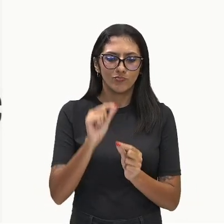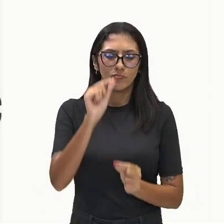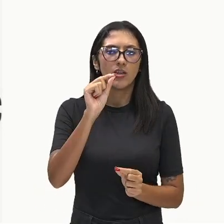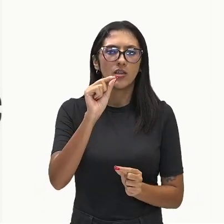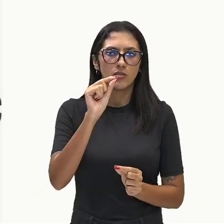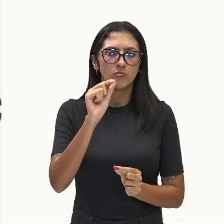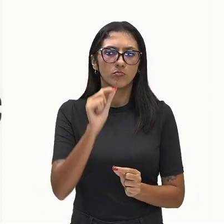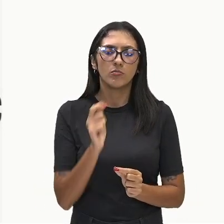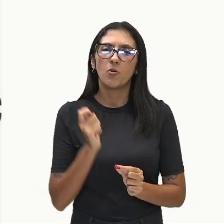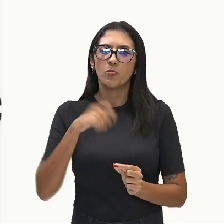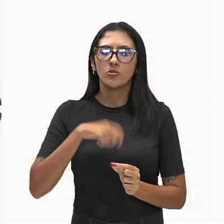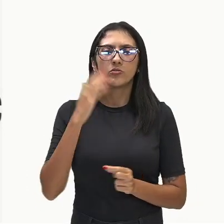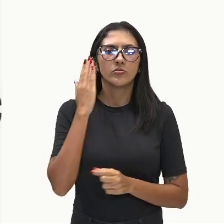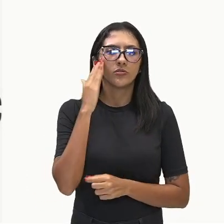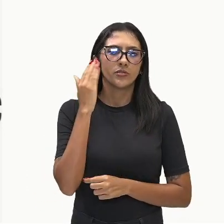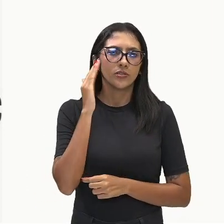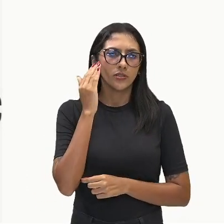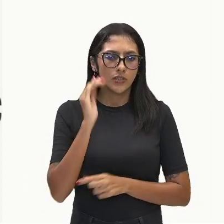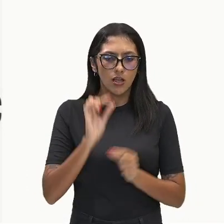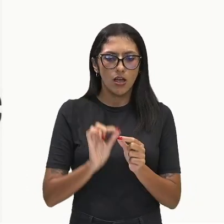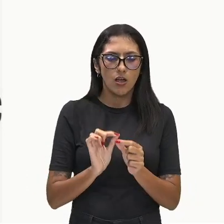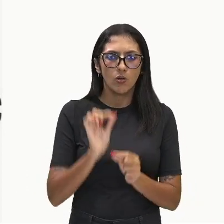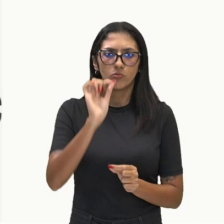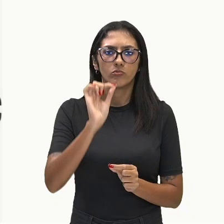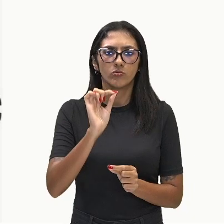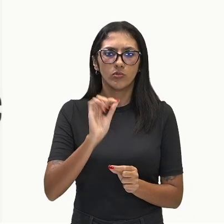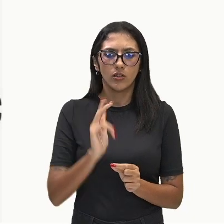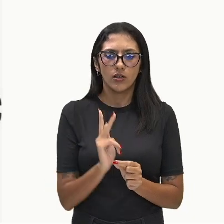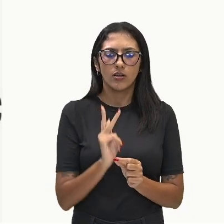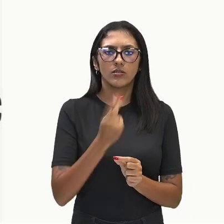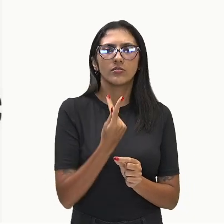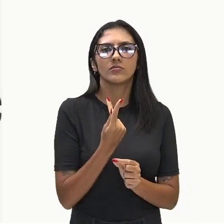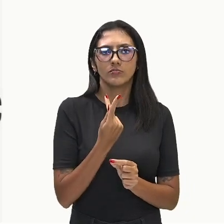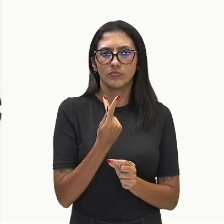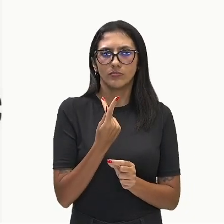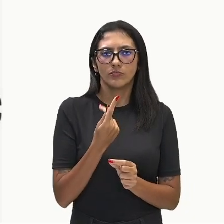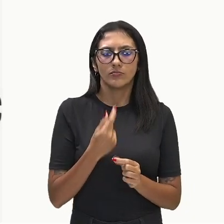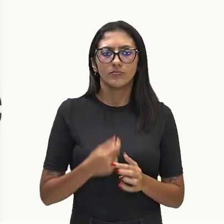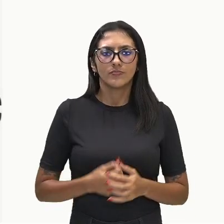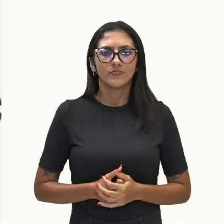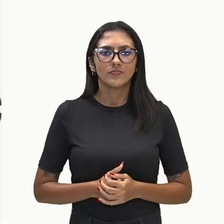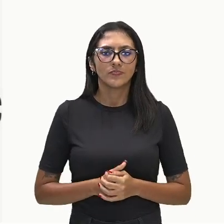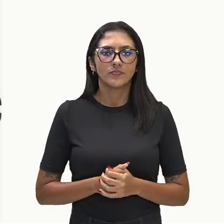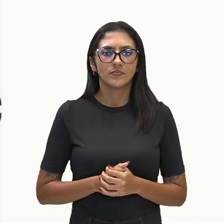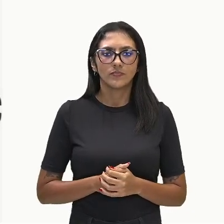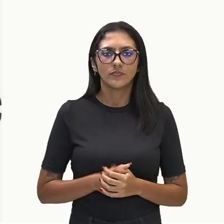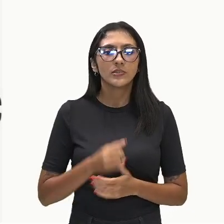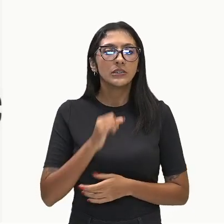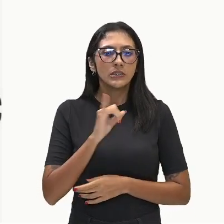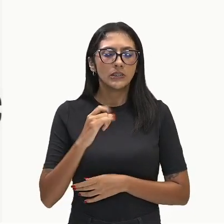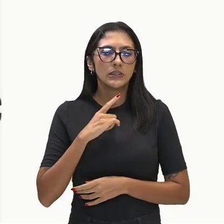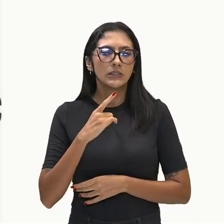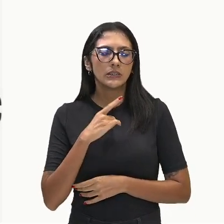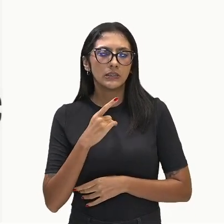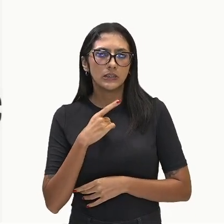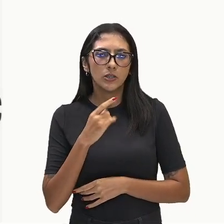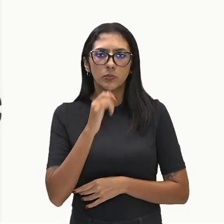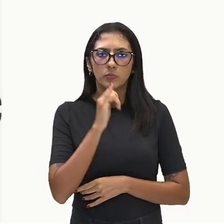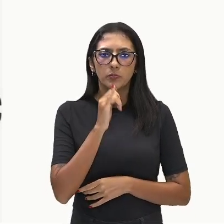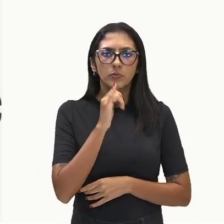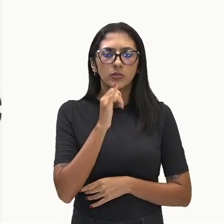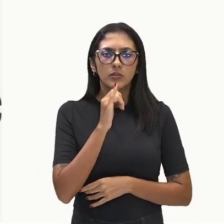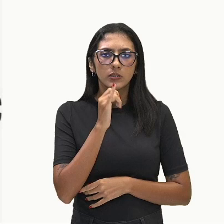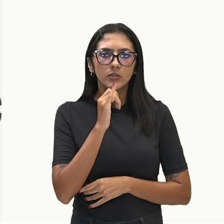desse triângulo, que a gente representa pela letra H. Se a gente for dividir esse triângulo ao